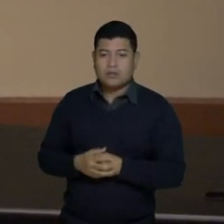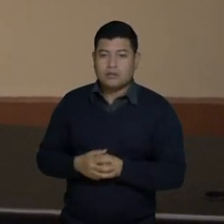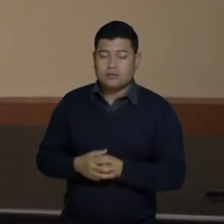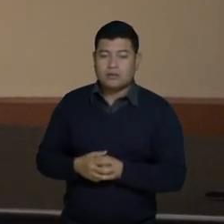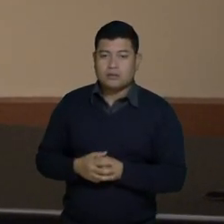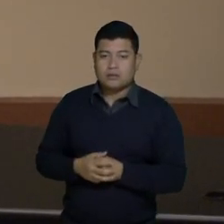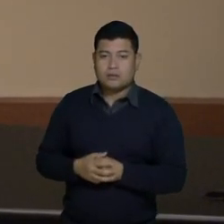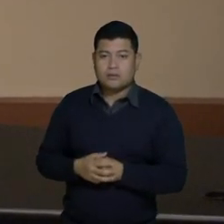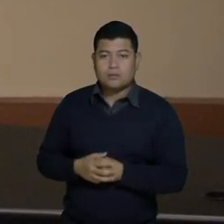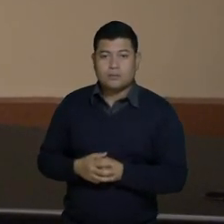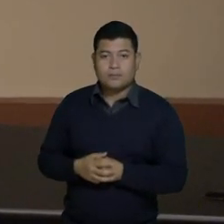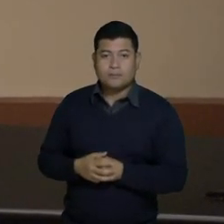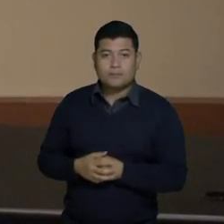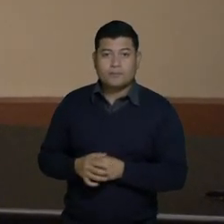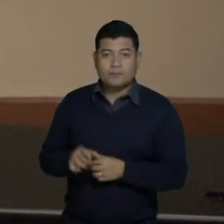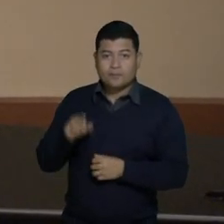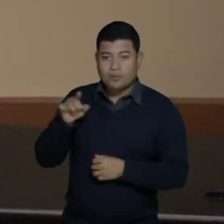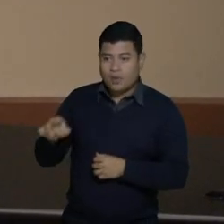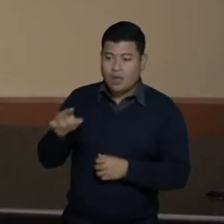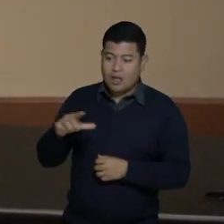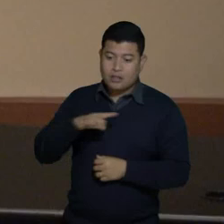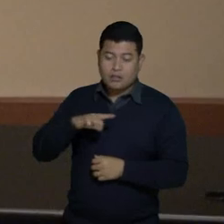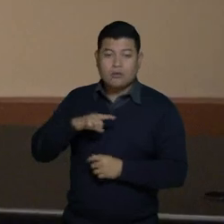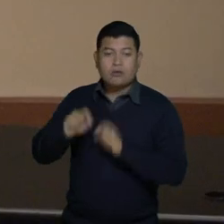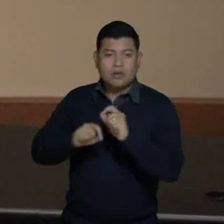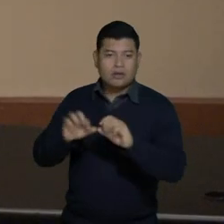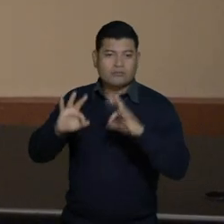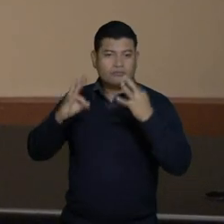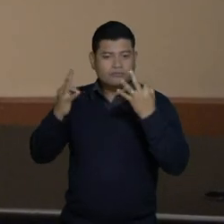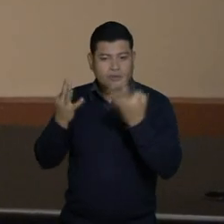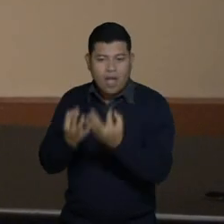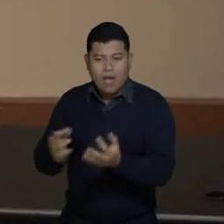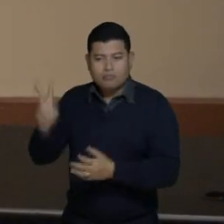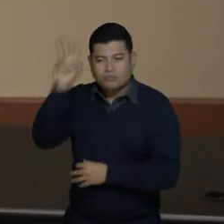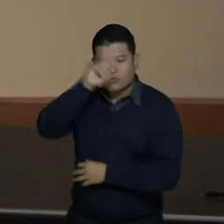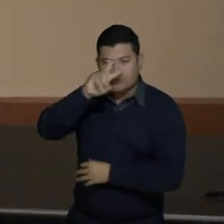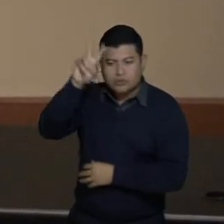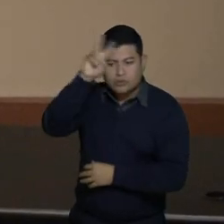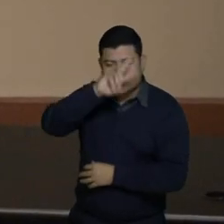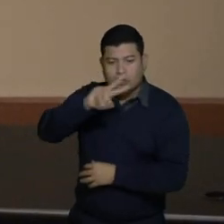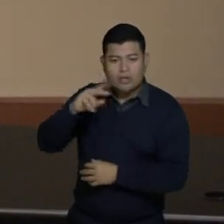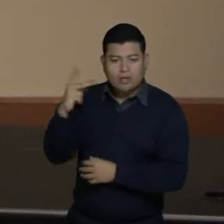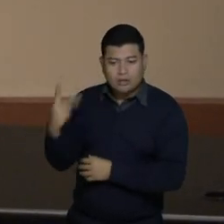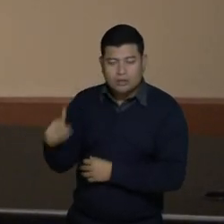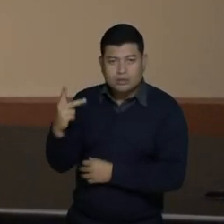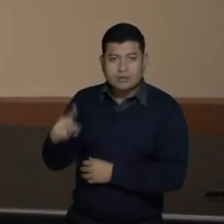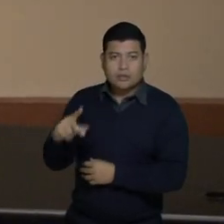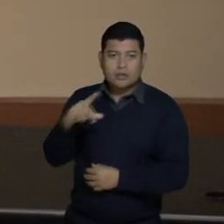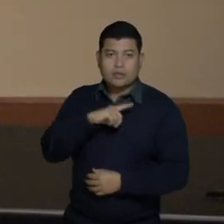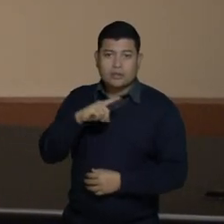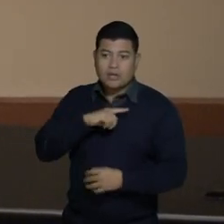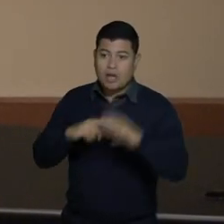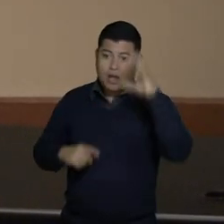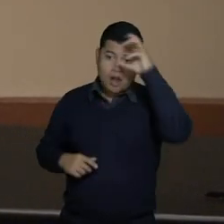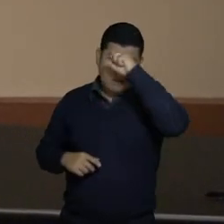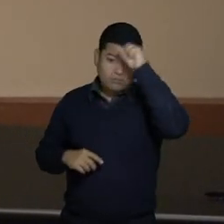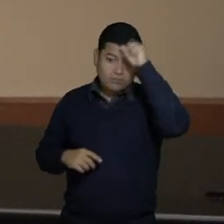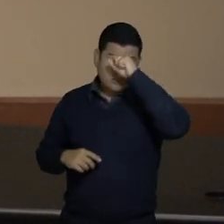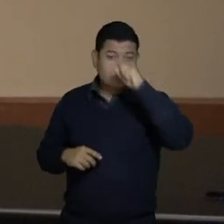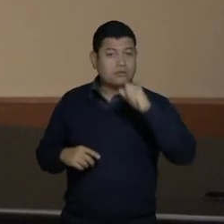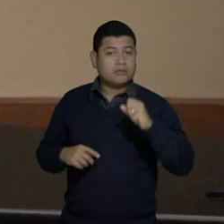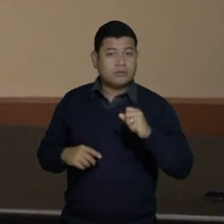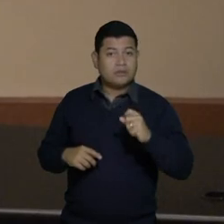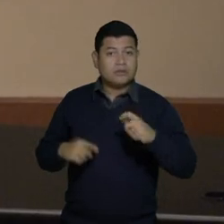tem ele tem uma família ele tem uma história e ele tem uma agem para